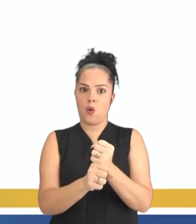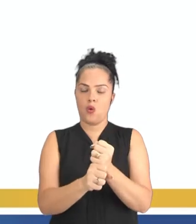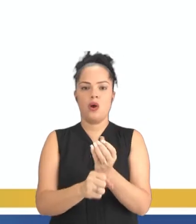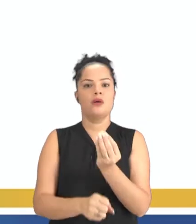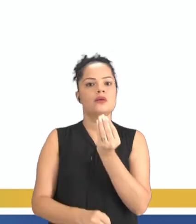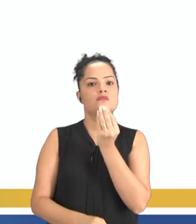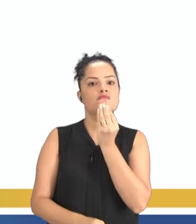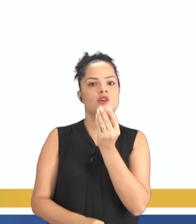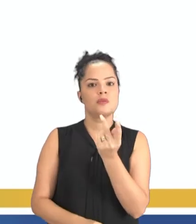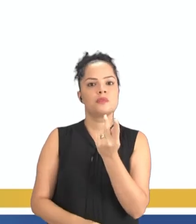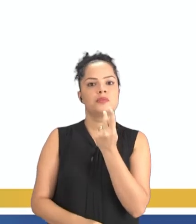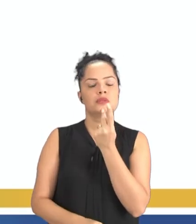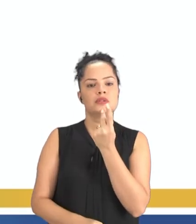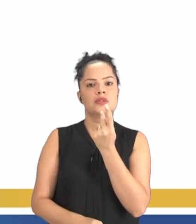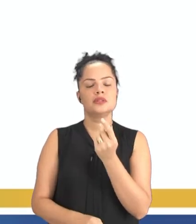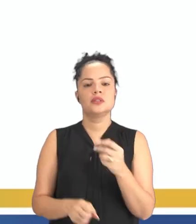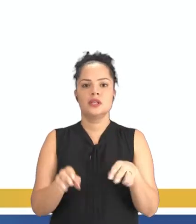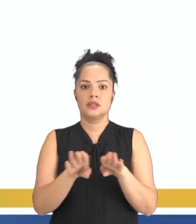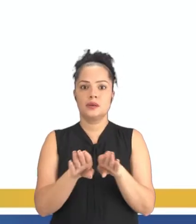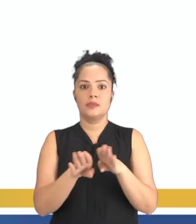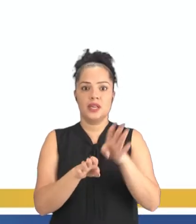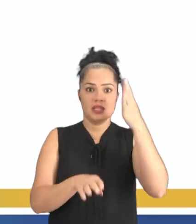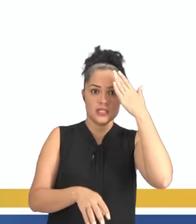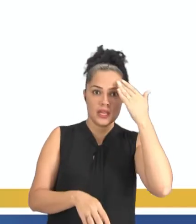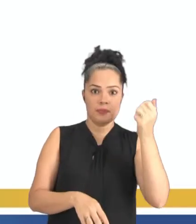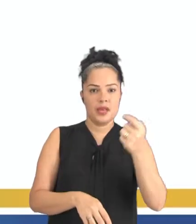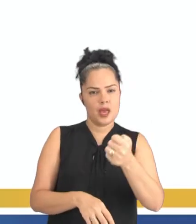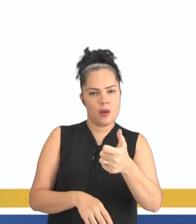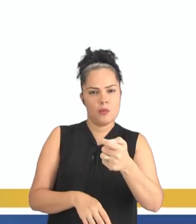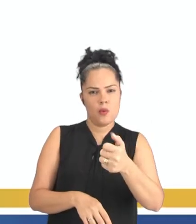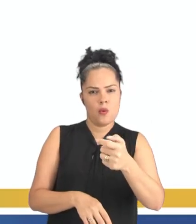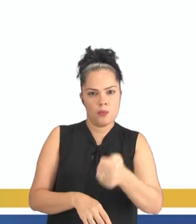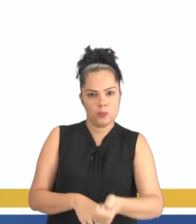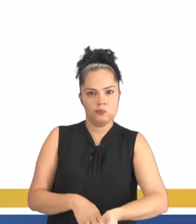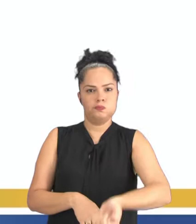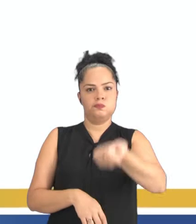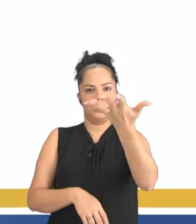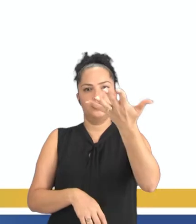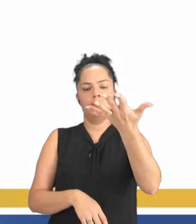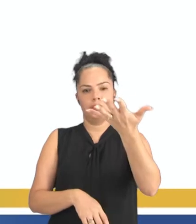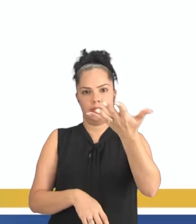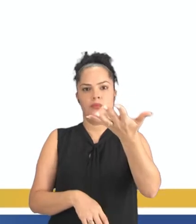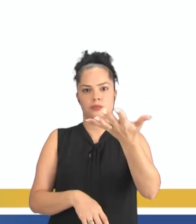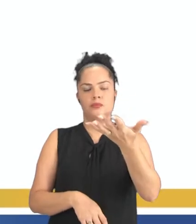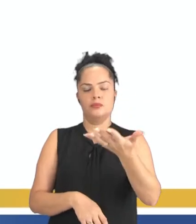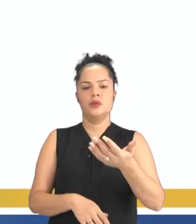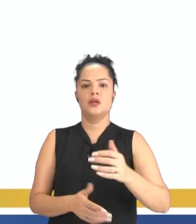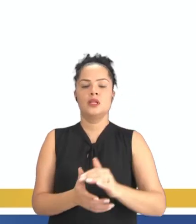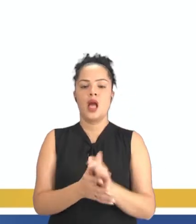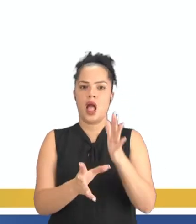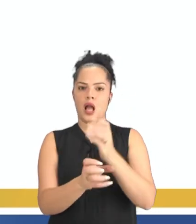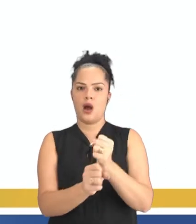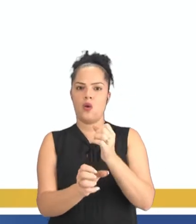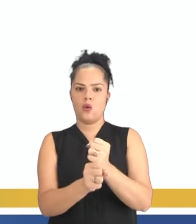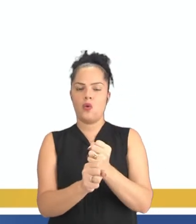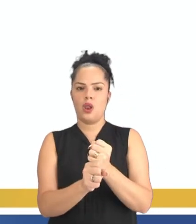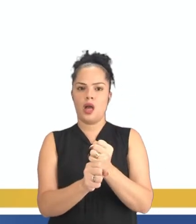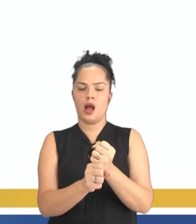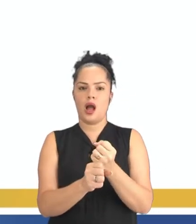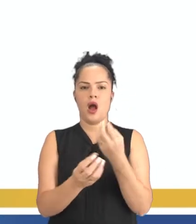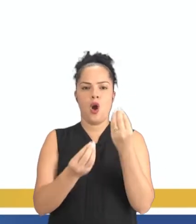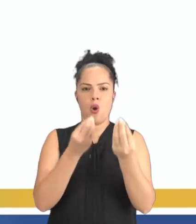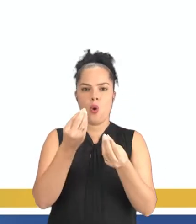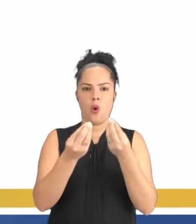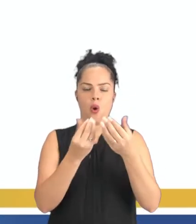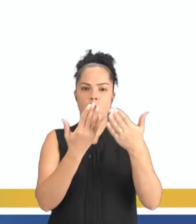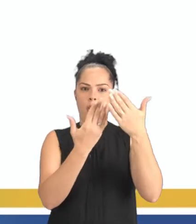para saber o resultado de uma moeda quando eu lanço para cima. Calcular a chance de cair cara